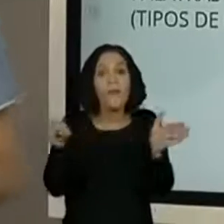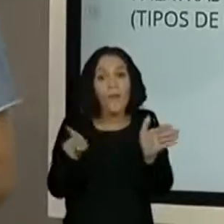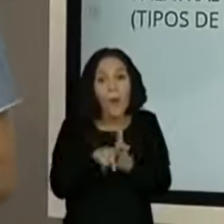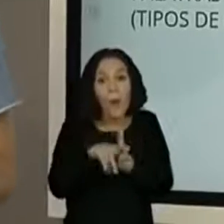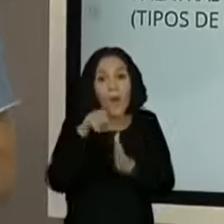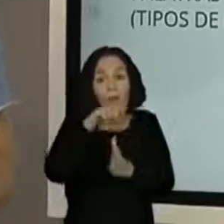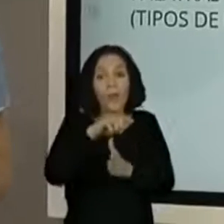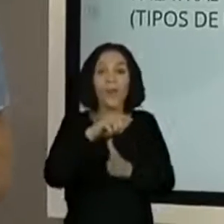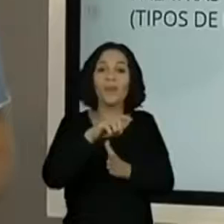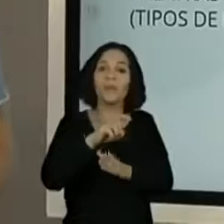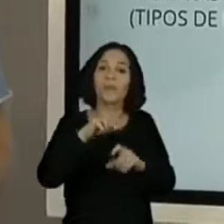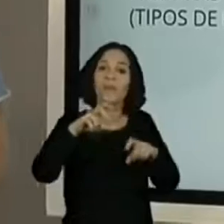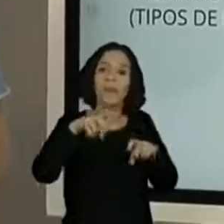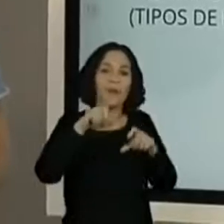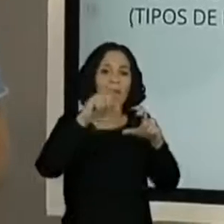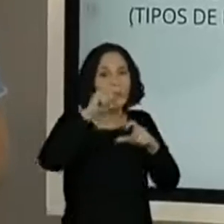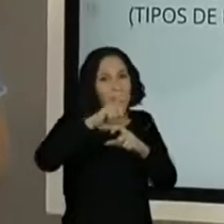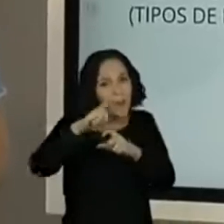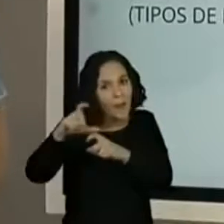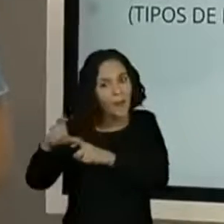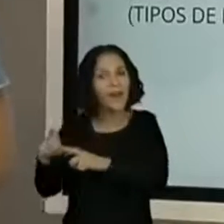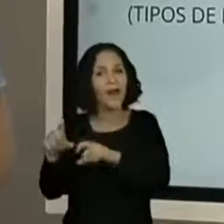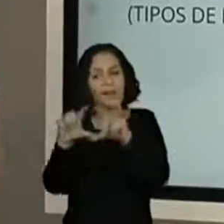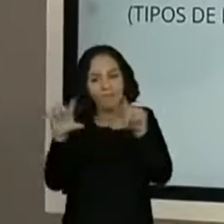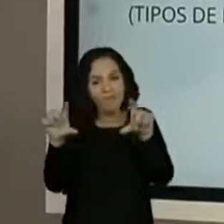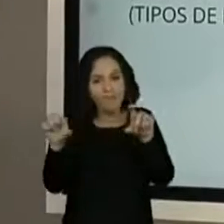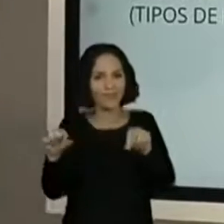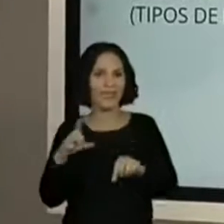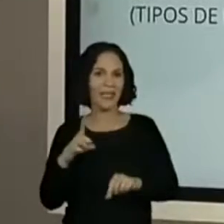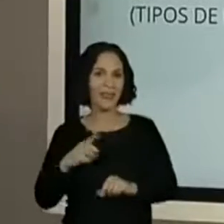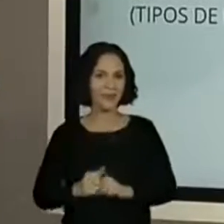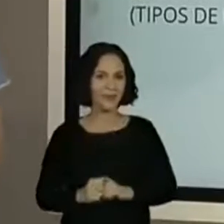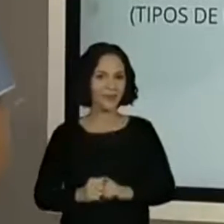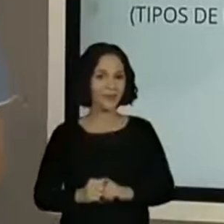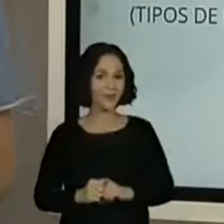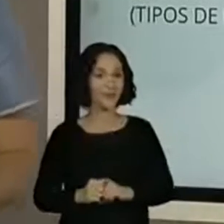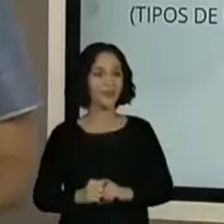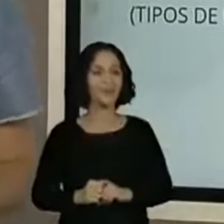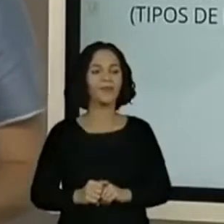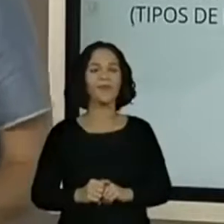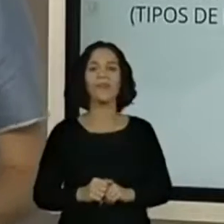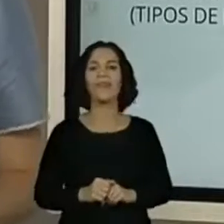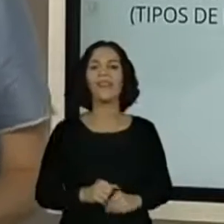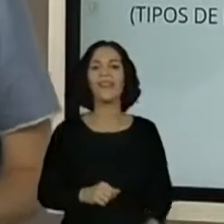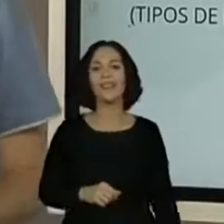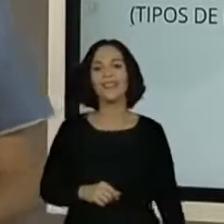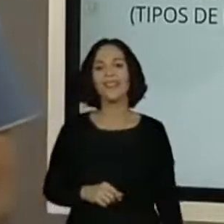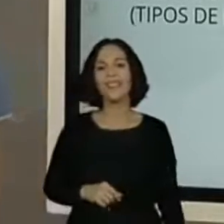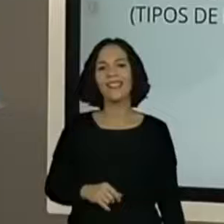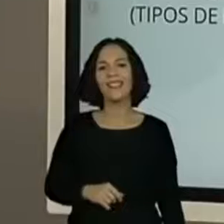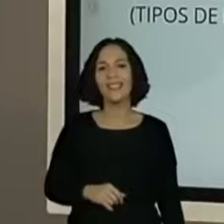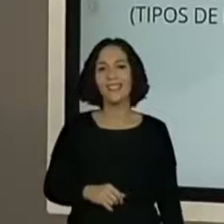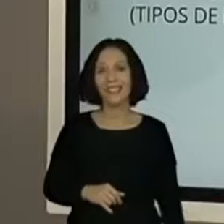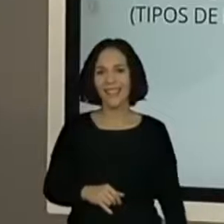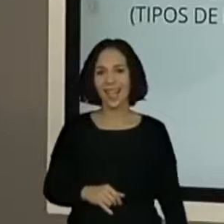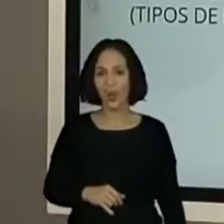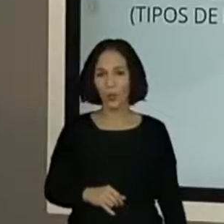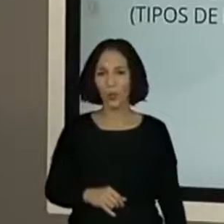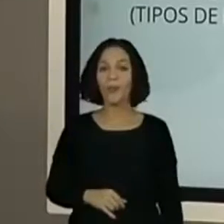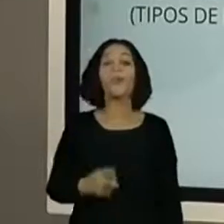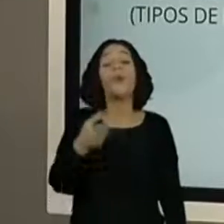Então, olha quanto lugar você pode procurar aí as tirinhas. E ontem... Eu já falei para vocês da cartunista da Clara